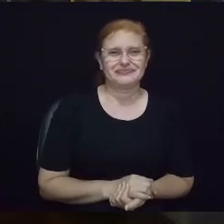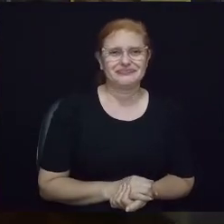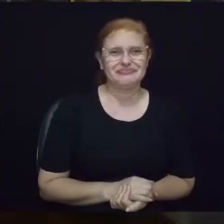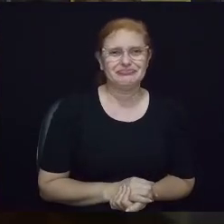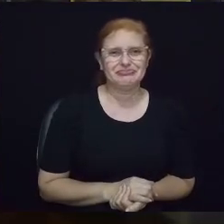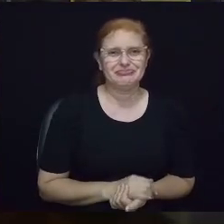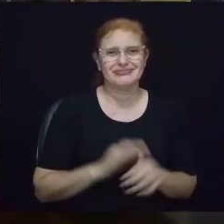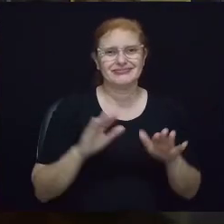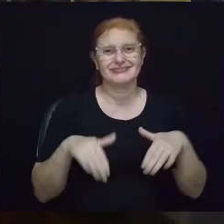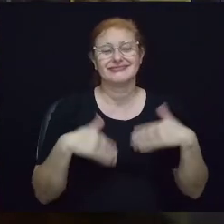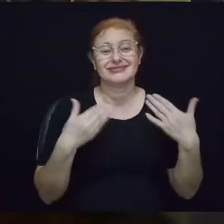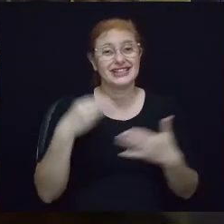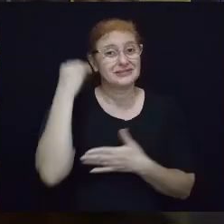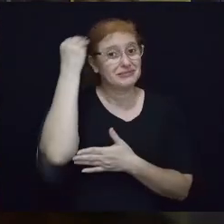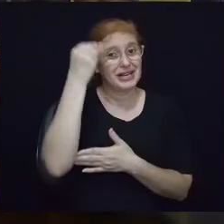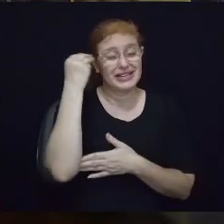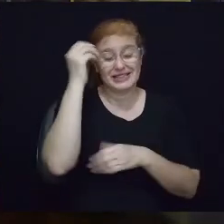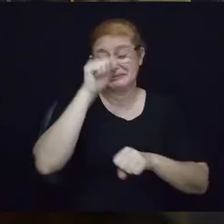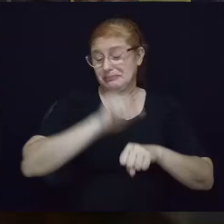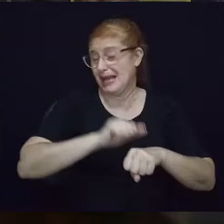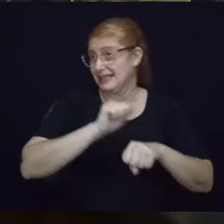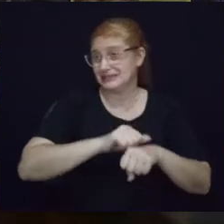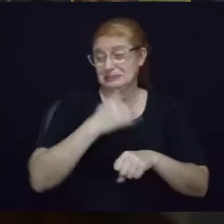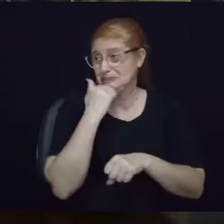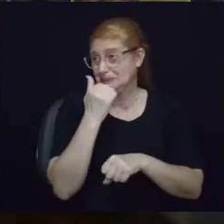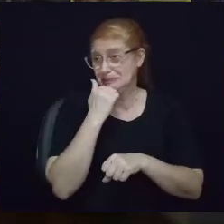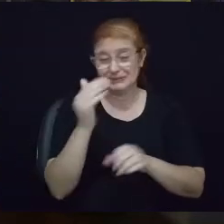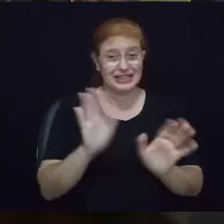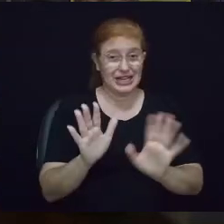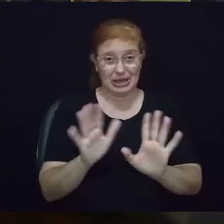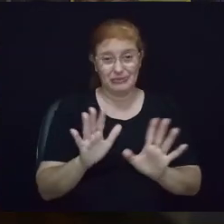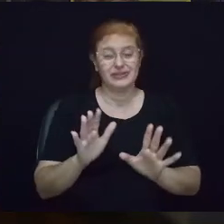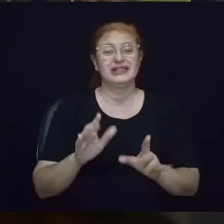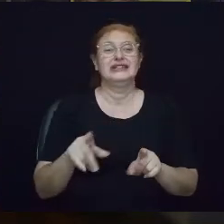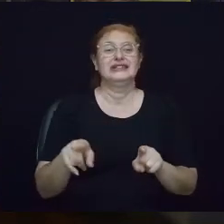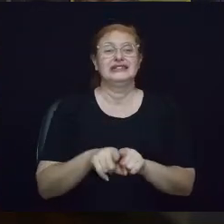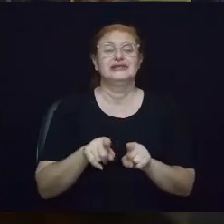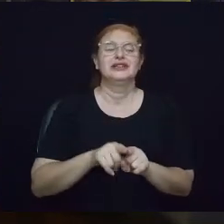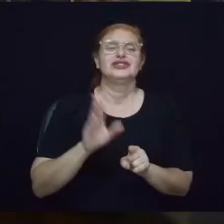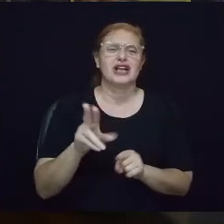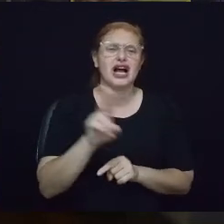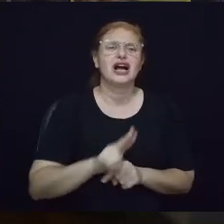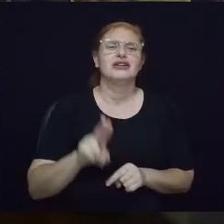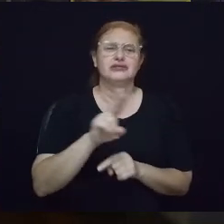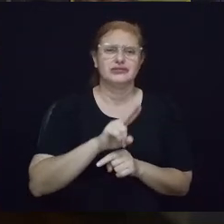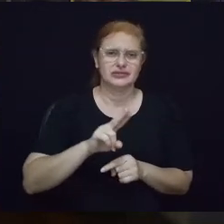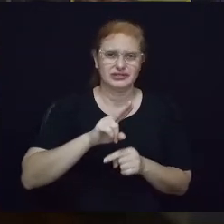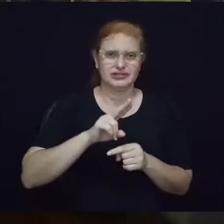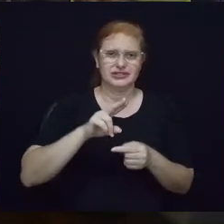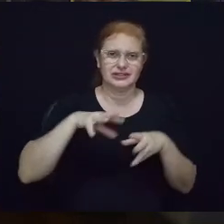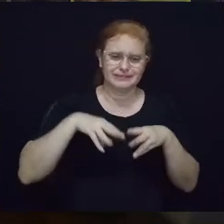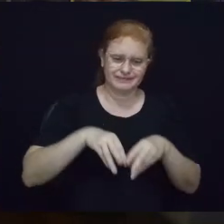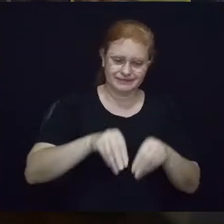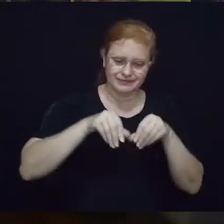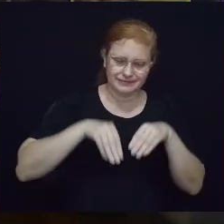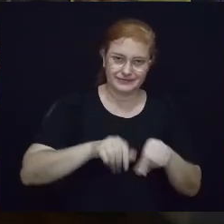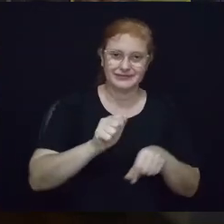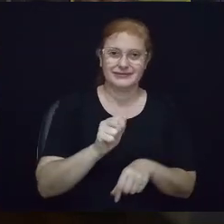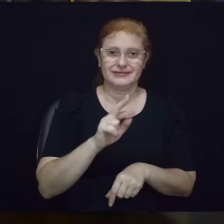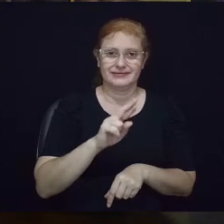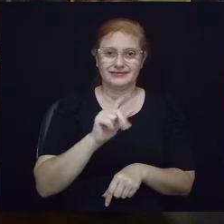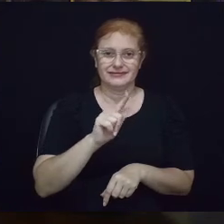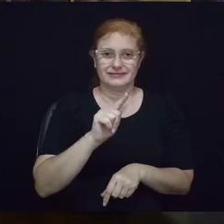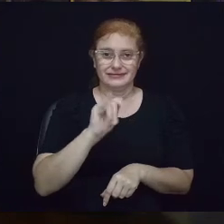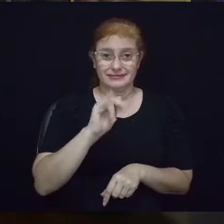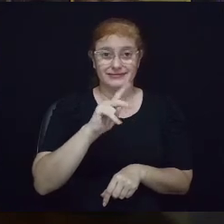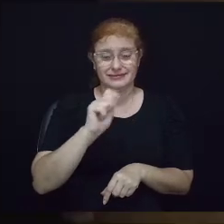Então, encerrada a experiência com pedra. Então, eu já experimentei a argila durante a escola e tal, é muito macia, ela não tem resistência,